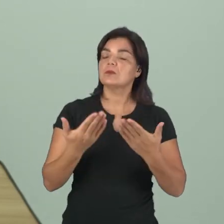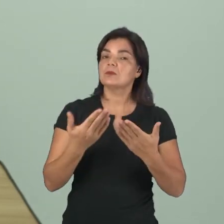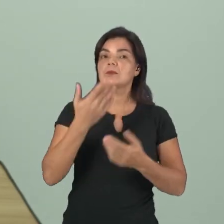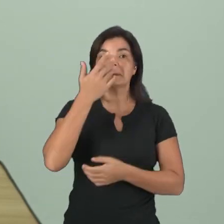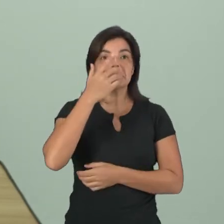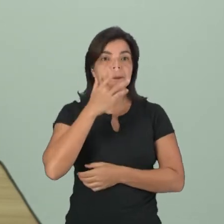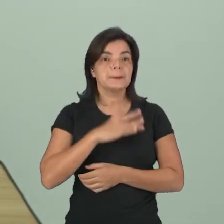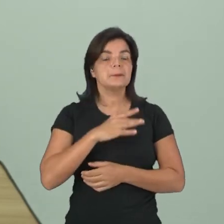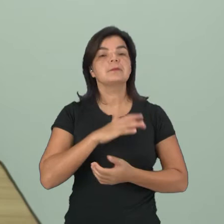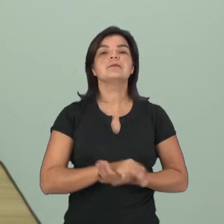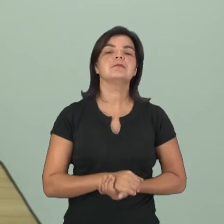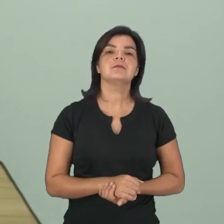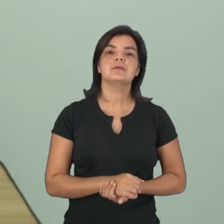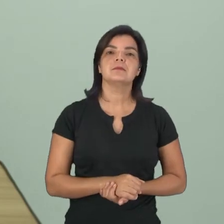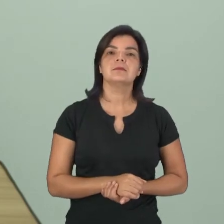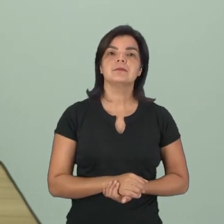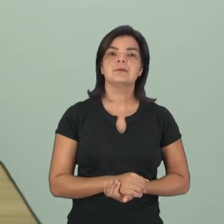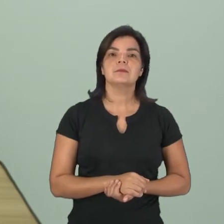hein, crianças?